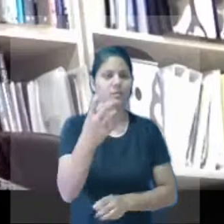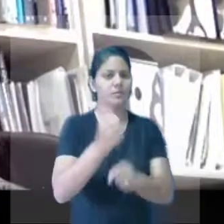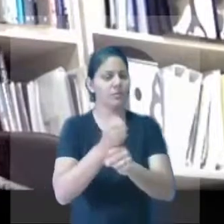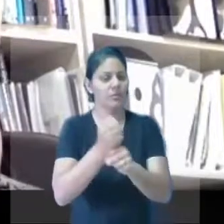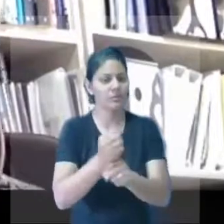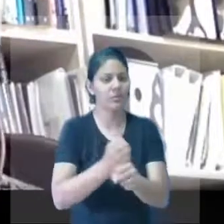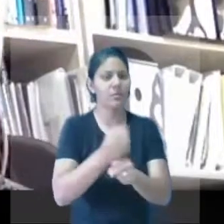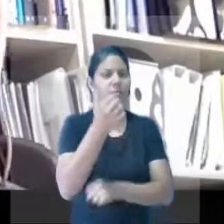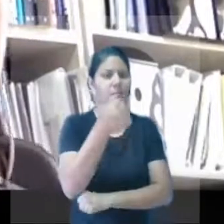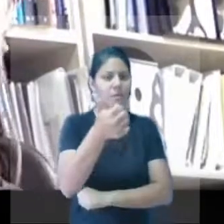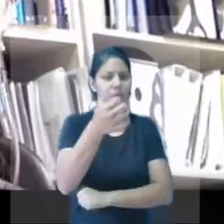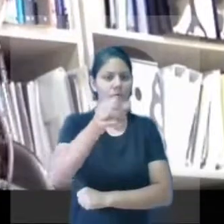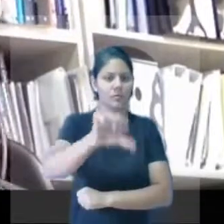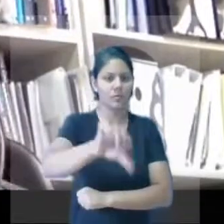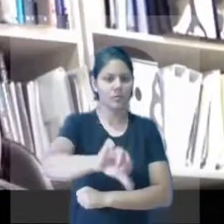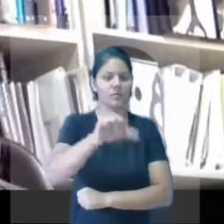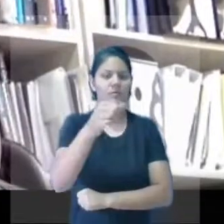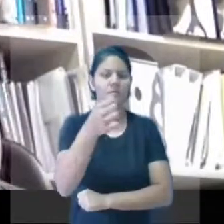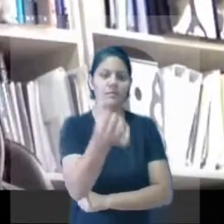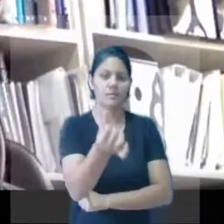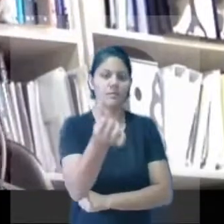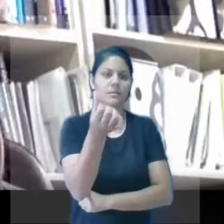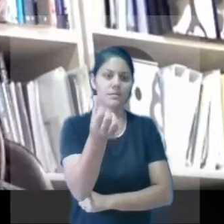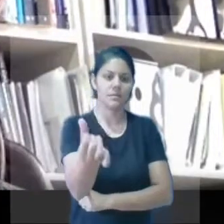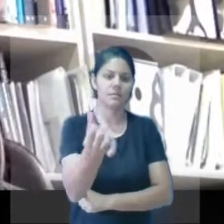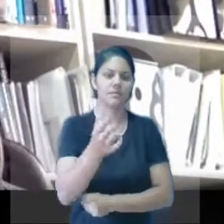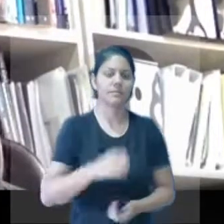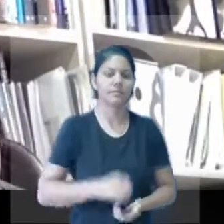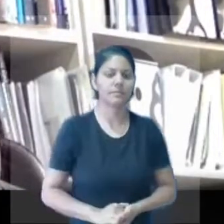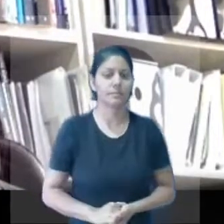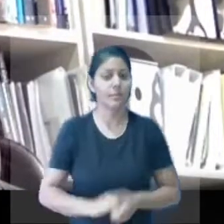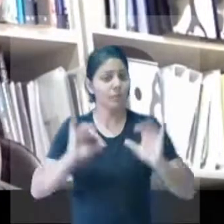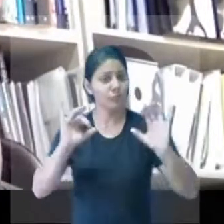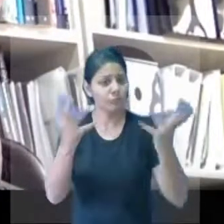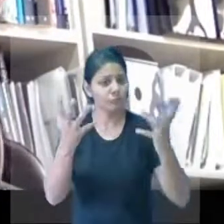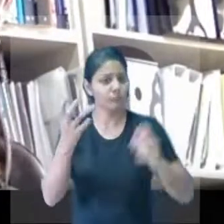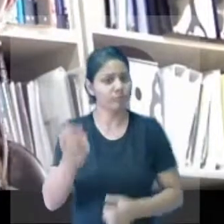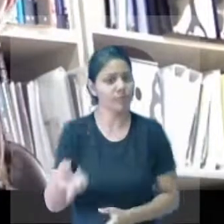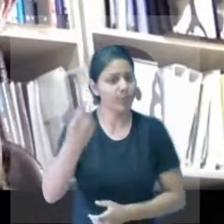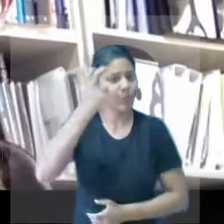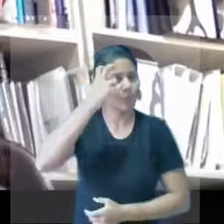1966. Os festejos e comemorações de caráter cultural e popular